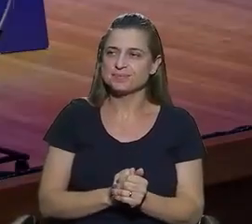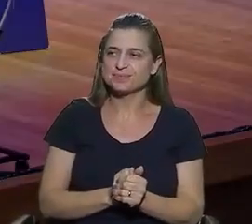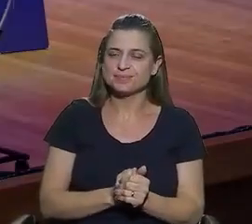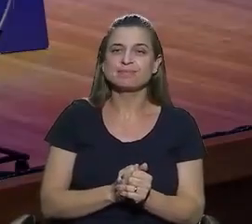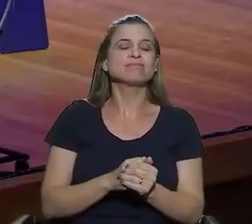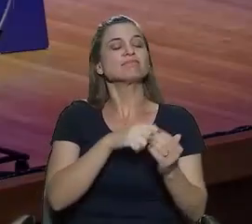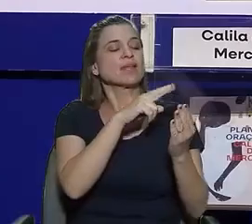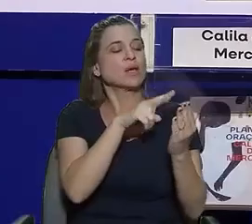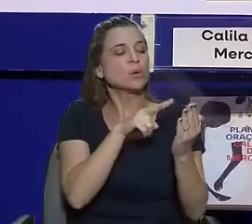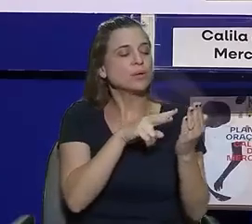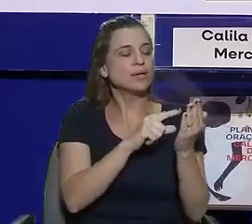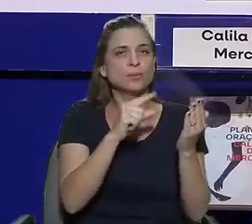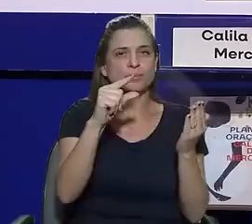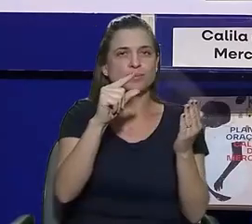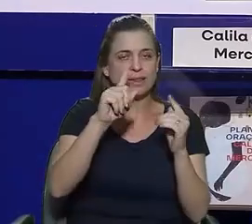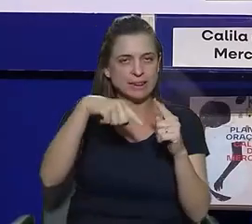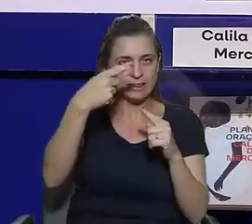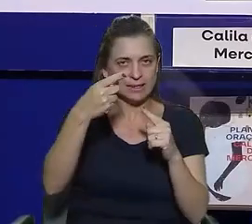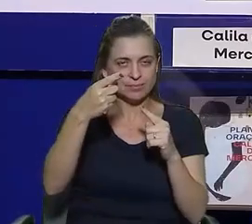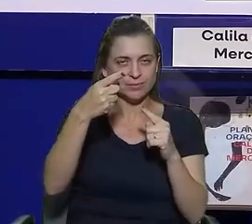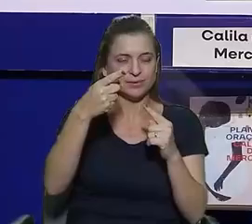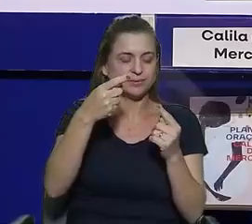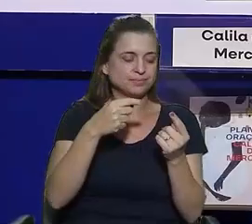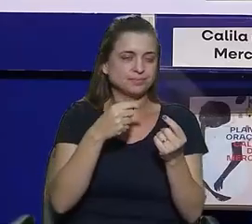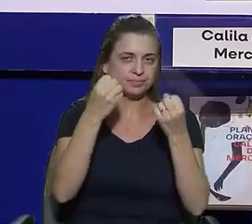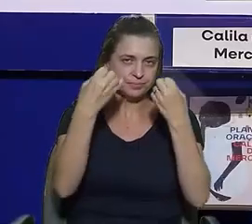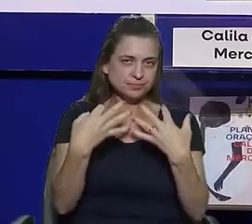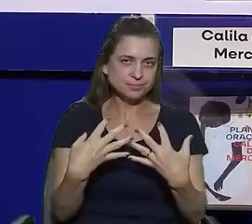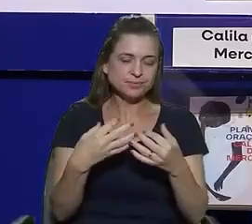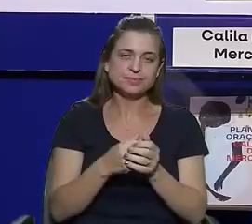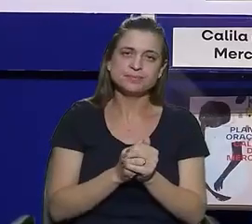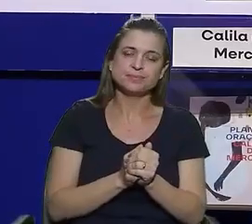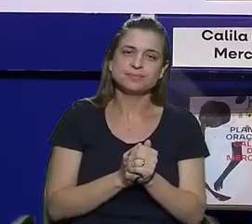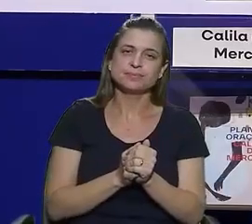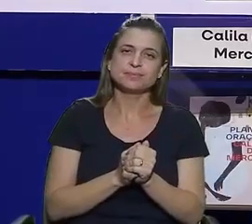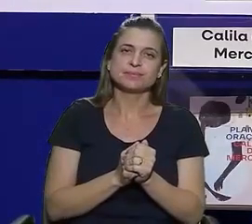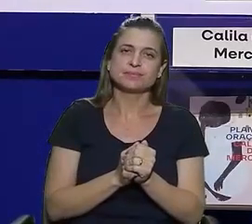Eu vou ler um trecho e aí eu comento o trecho. Eu estava falando dessa coisa da